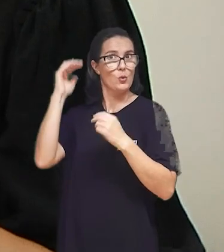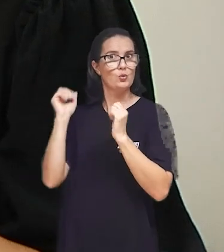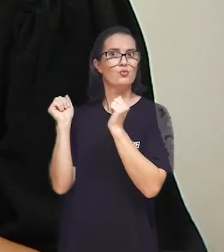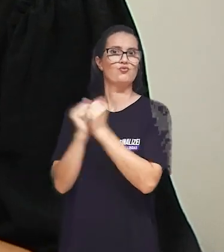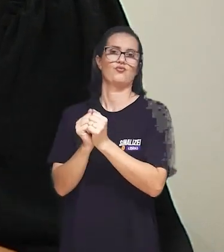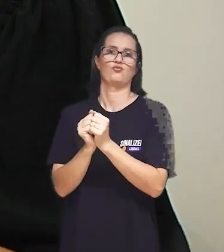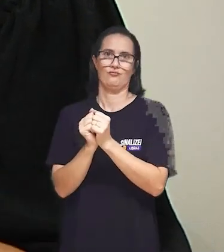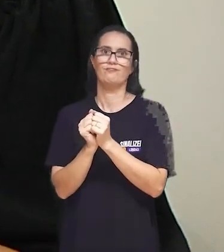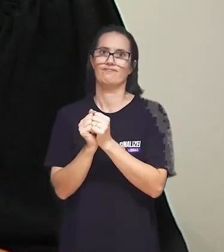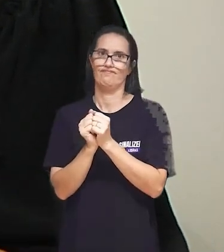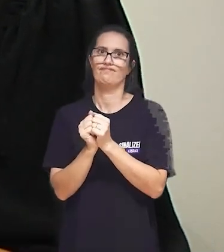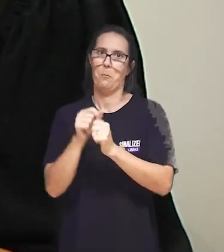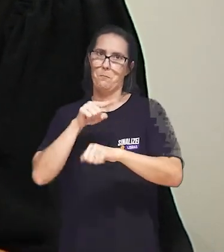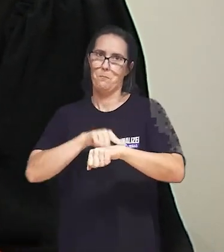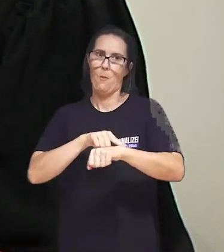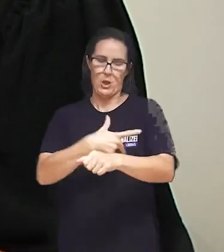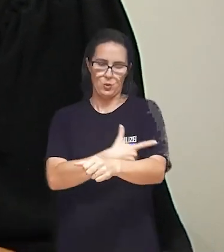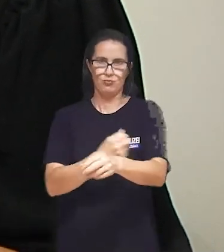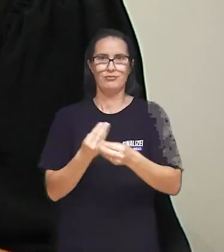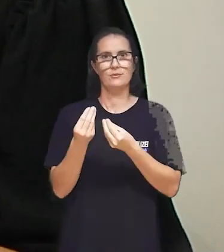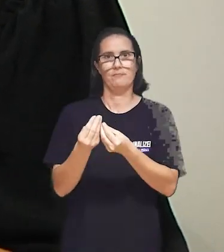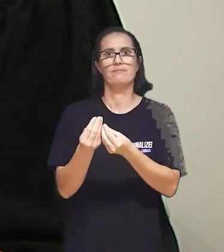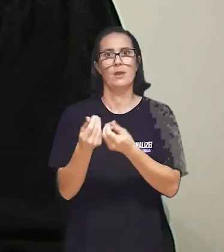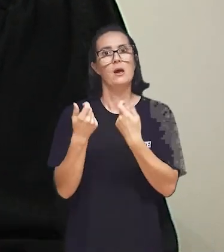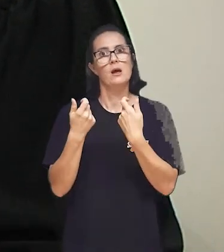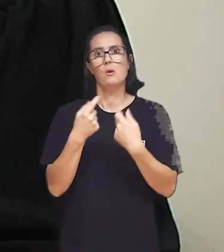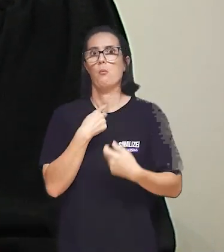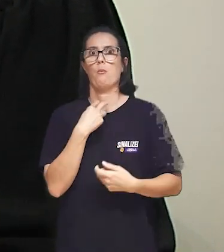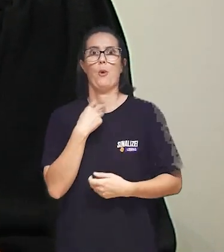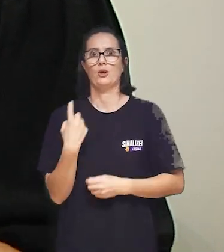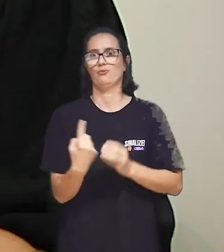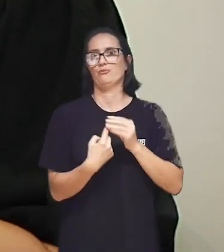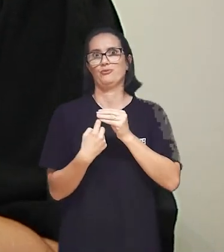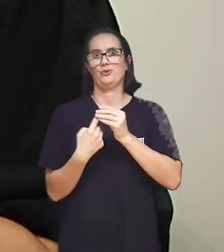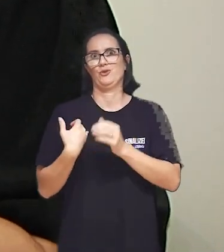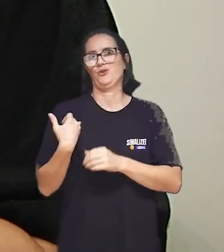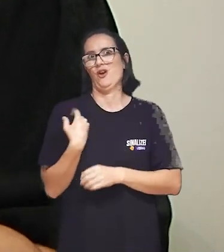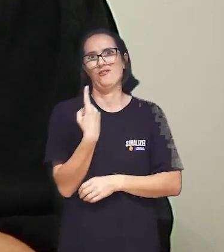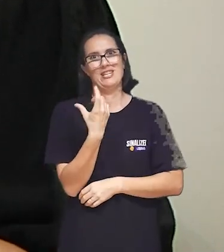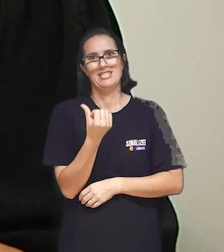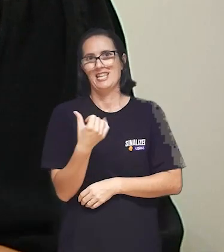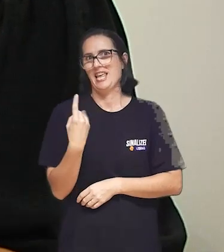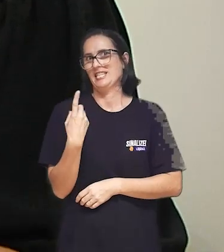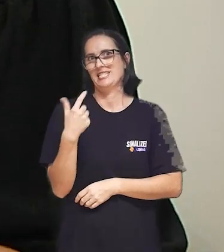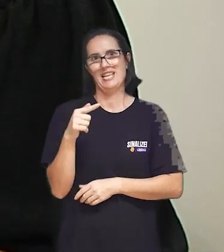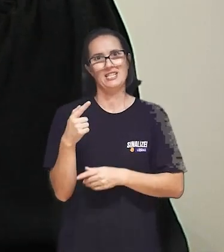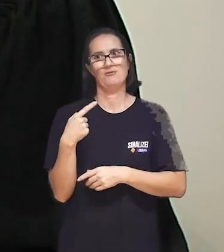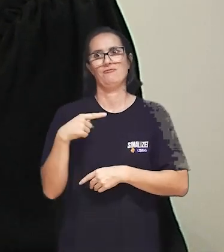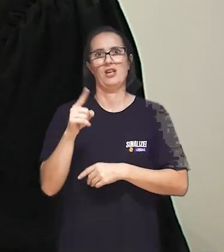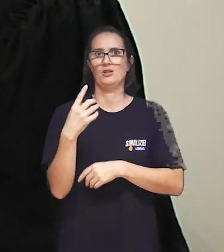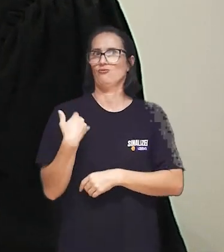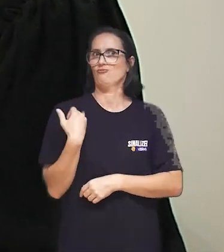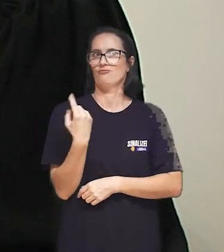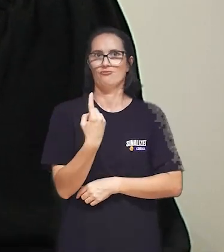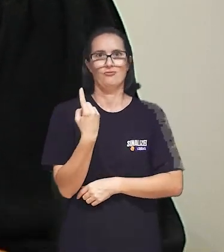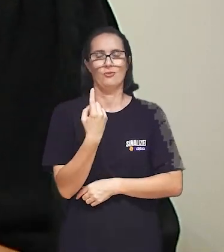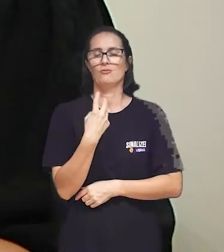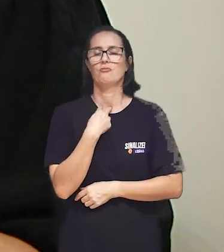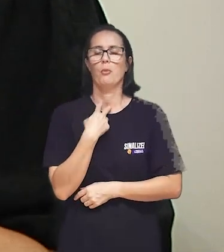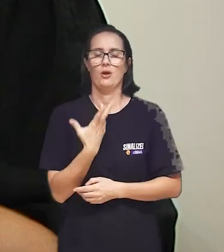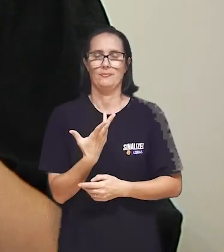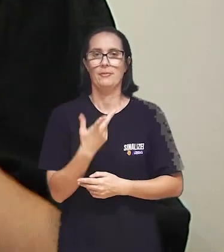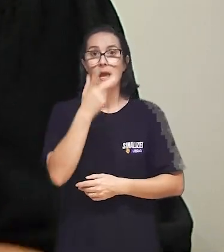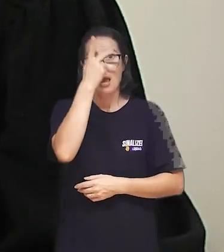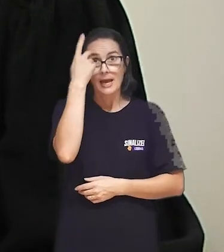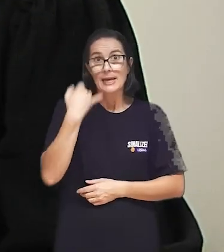legal na doação. Então, nós precisamos que ele venha acompanhado dessa pessoa. Os doadores acima de